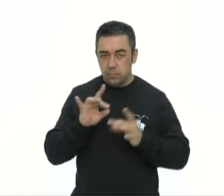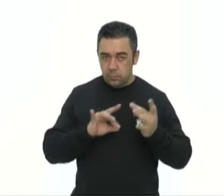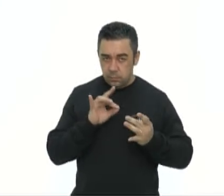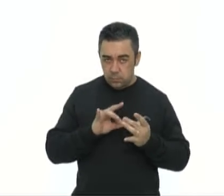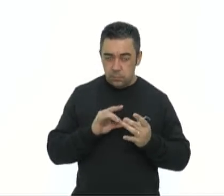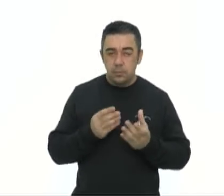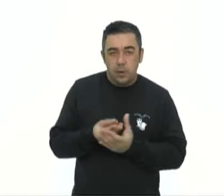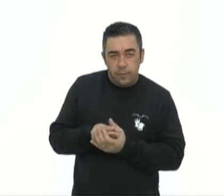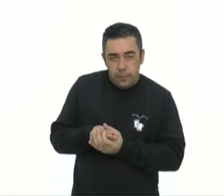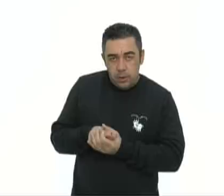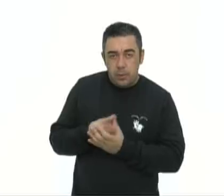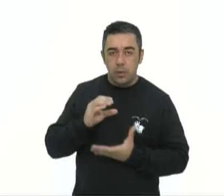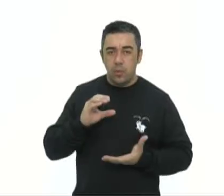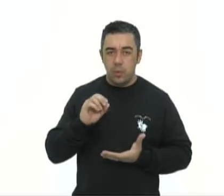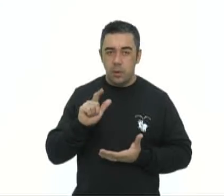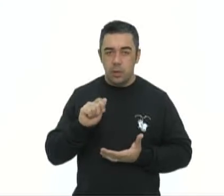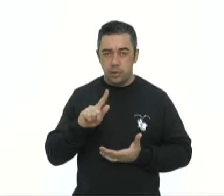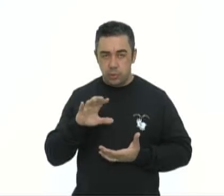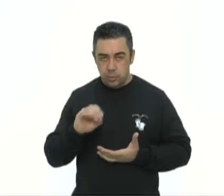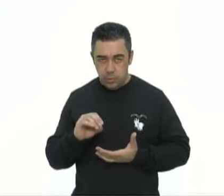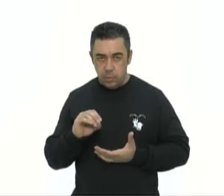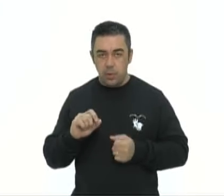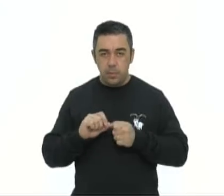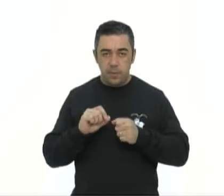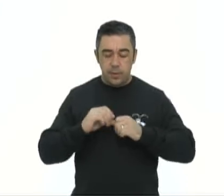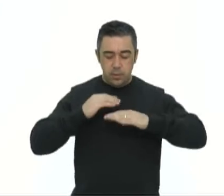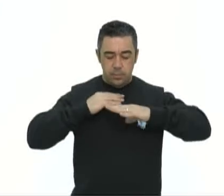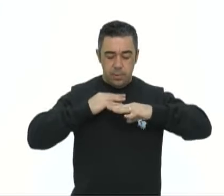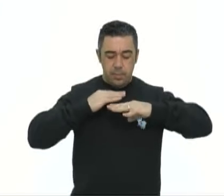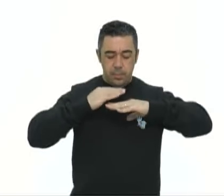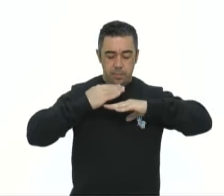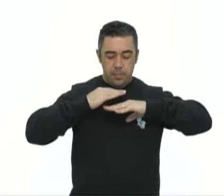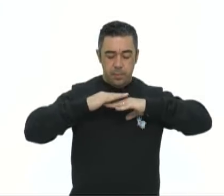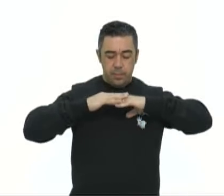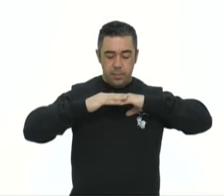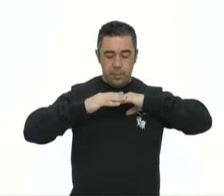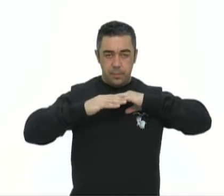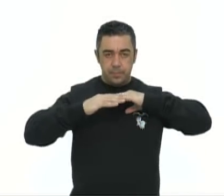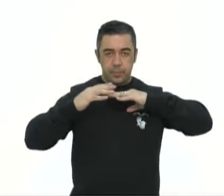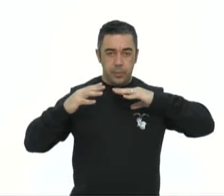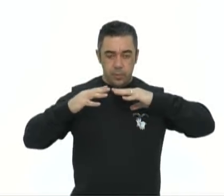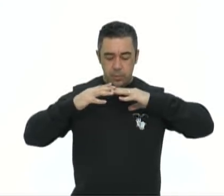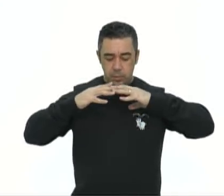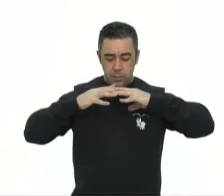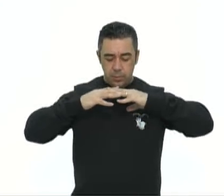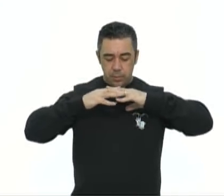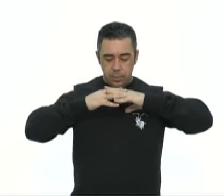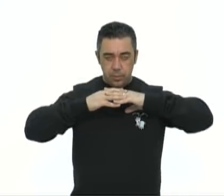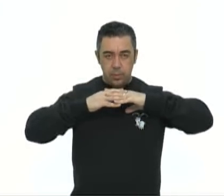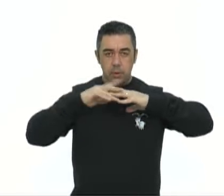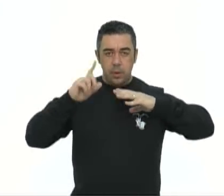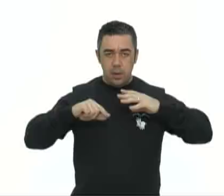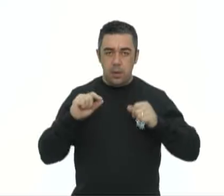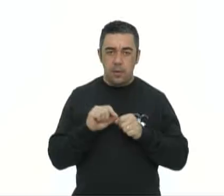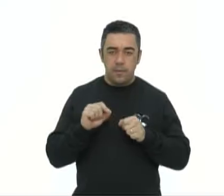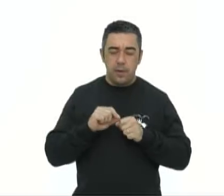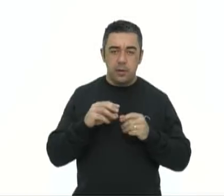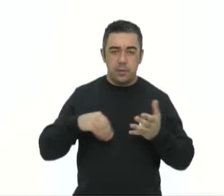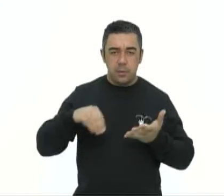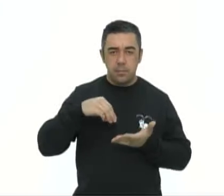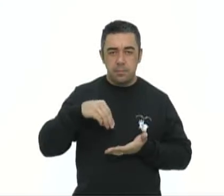as fibras colágenas orientadas paralelamente e a substância fundamental intensamente mineralizada